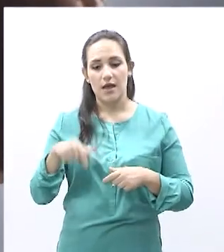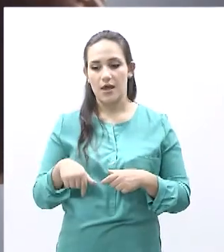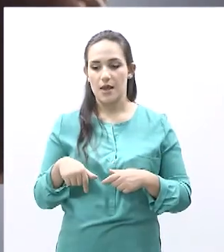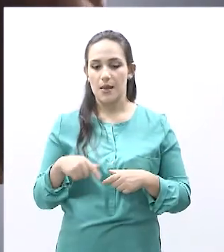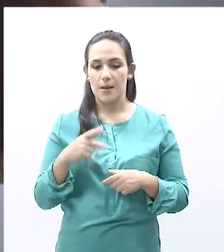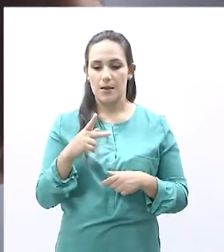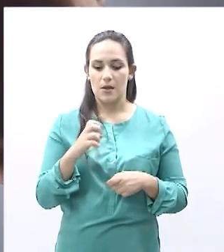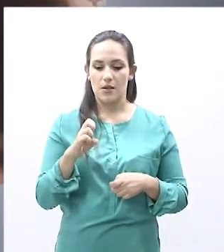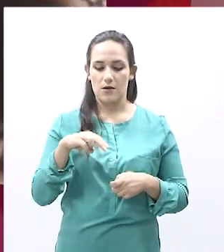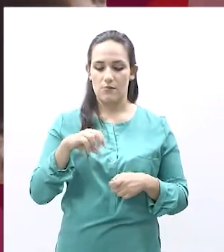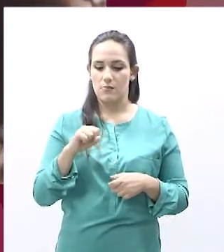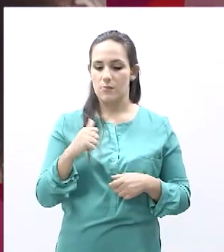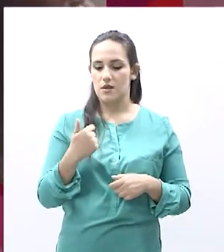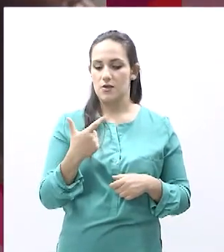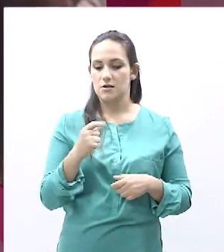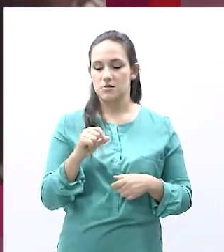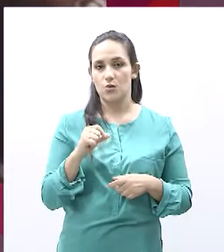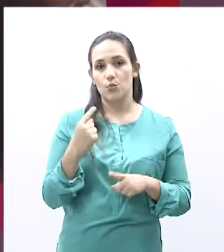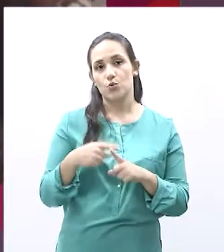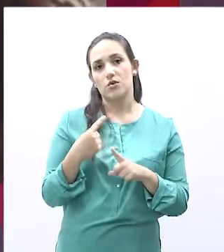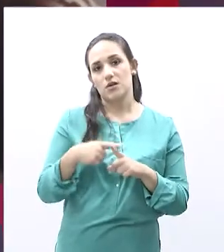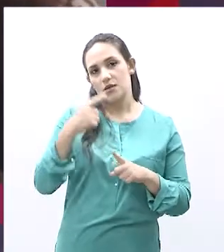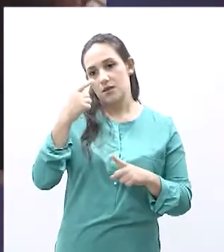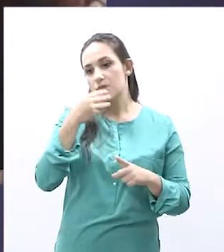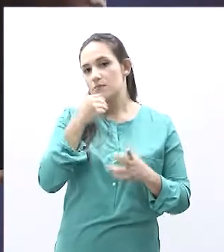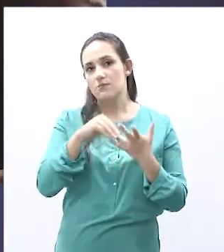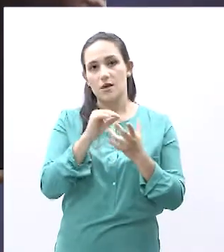por morte. Na pensão por morte,